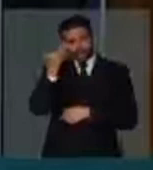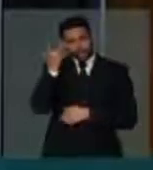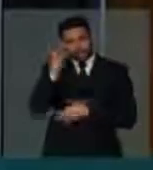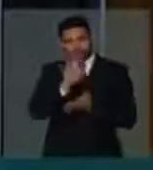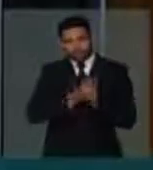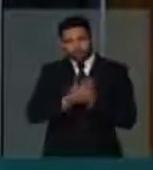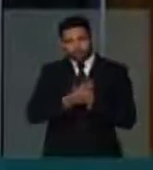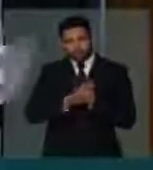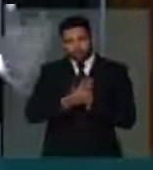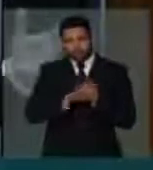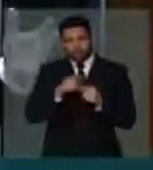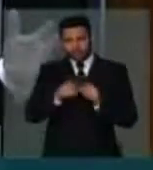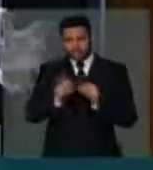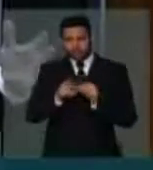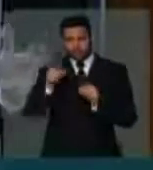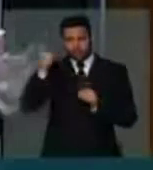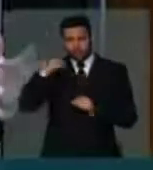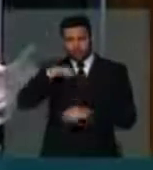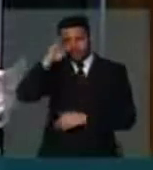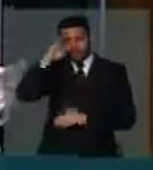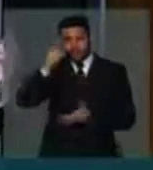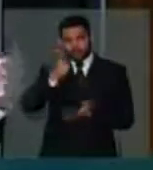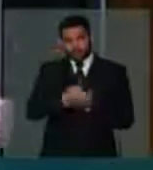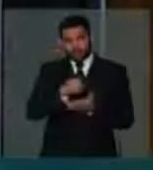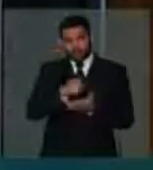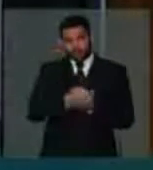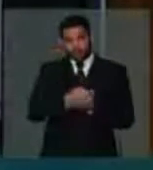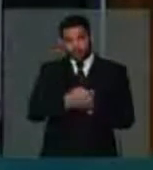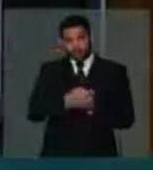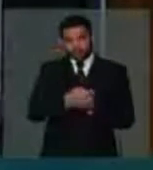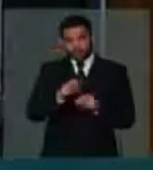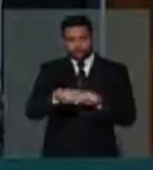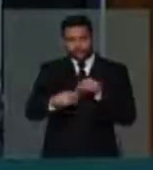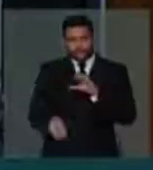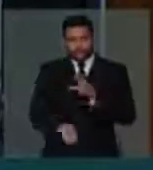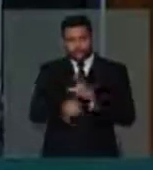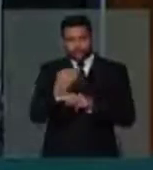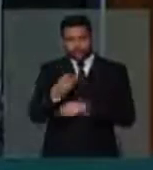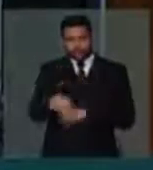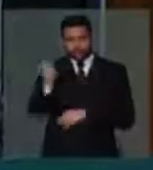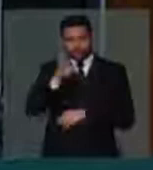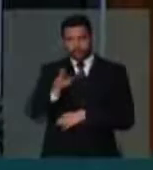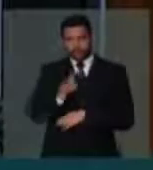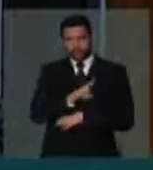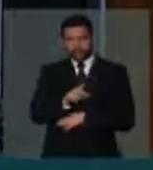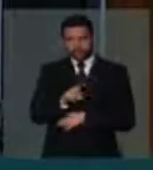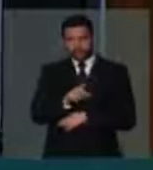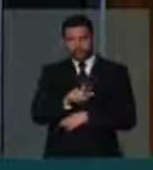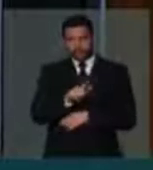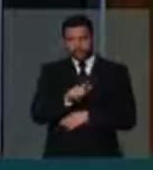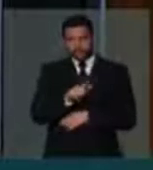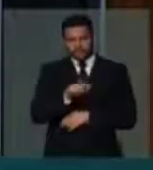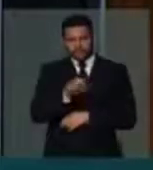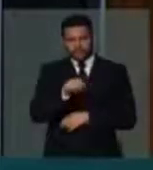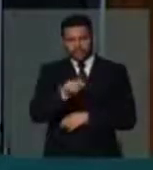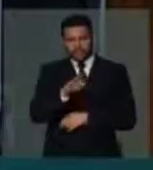saibam, mas durante o período militar chegaram a ser criados no Brasil os chamados